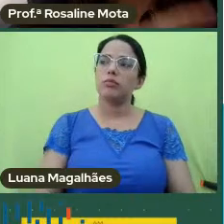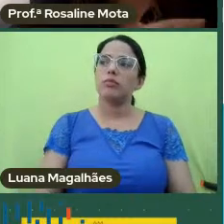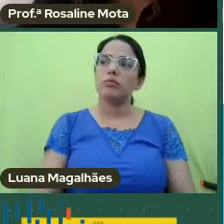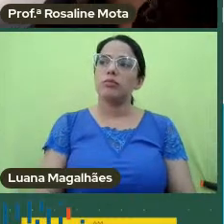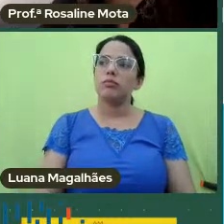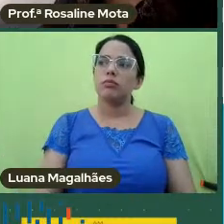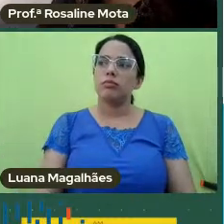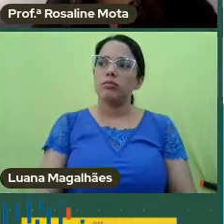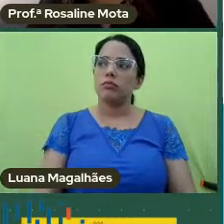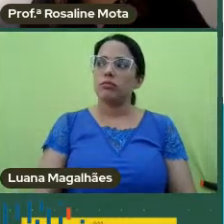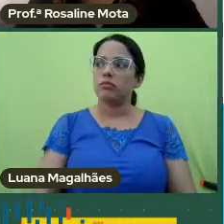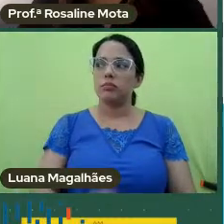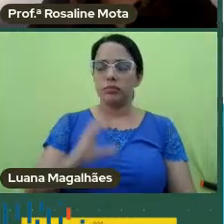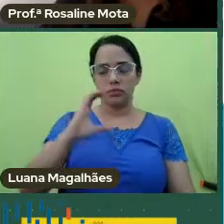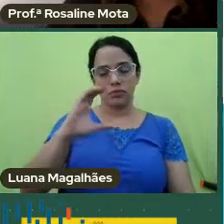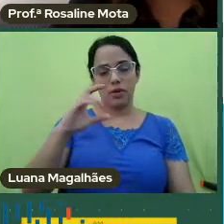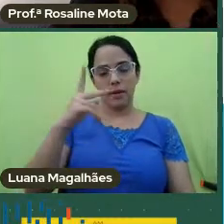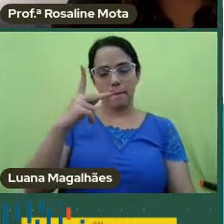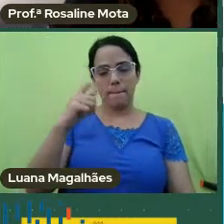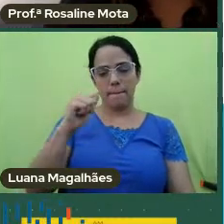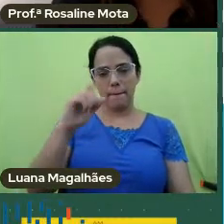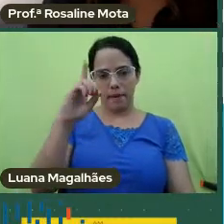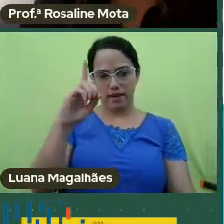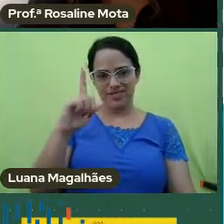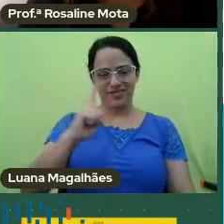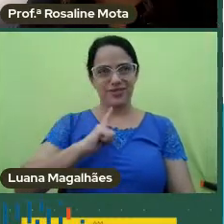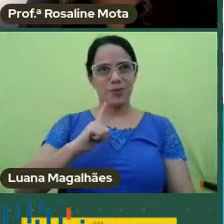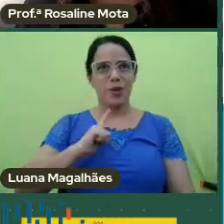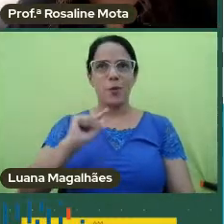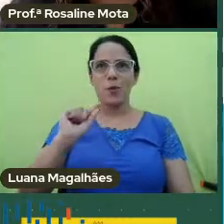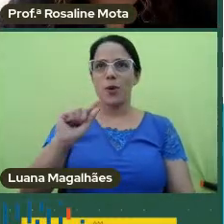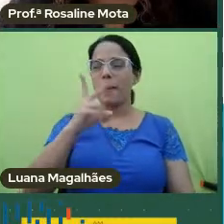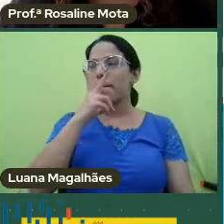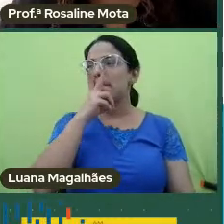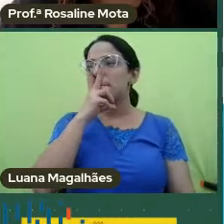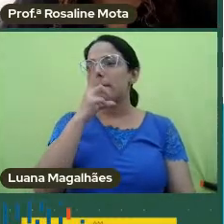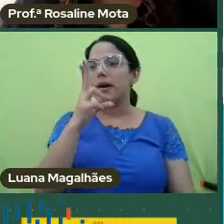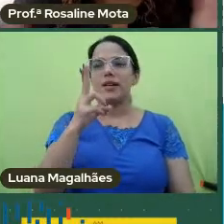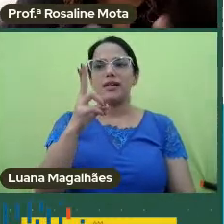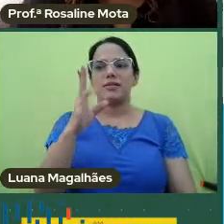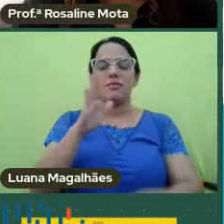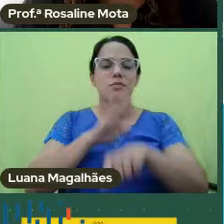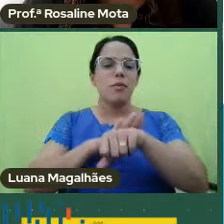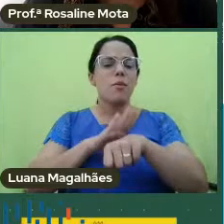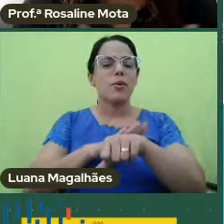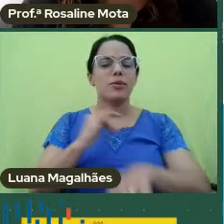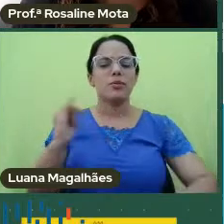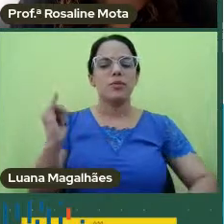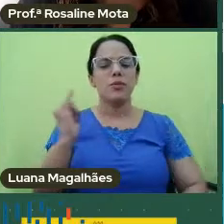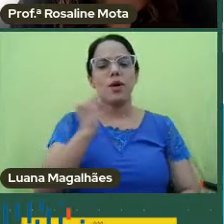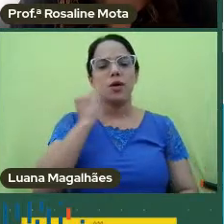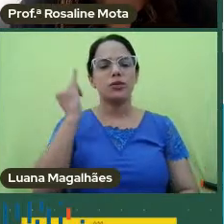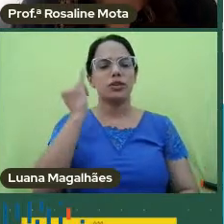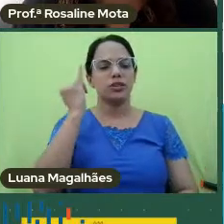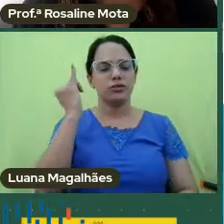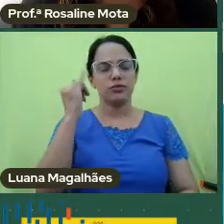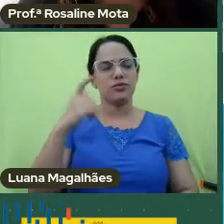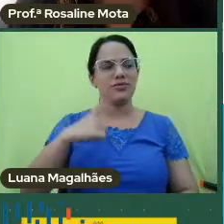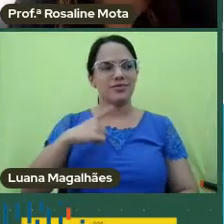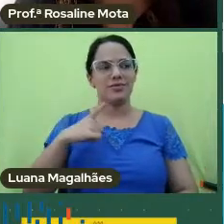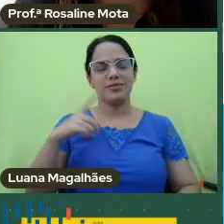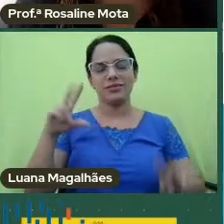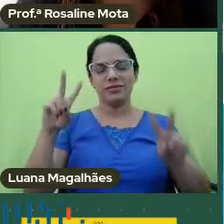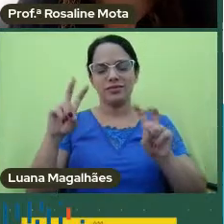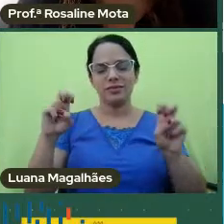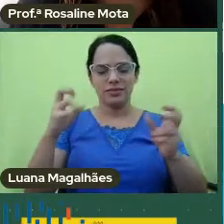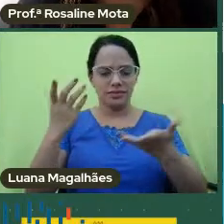a CEPAD, ela vai ter um momento muito importante, porque ela vai estar tratando de todos os